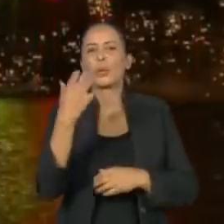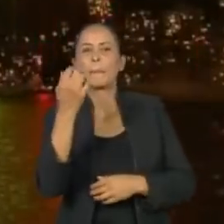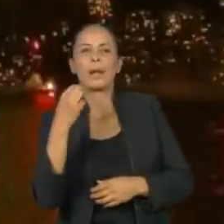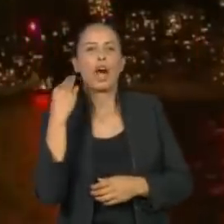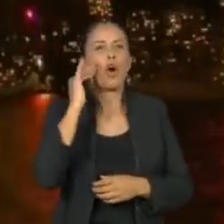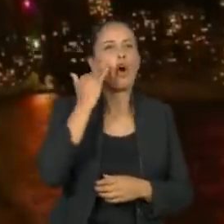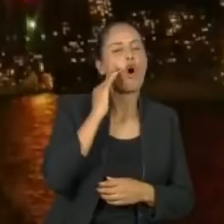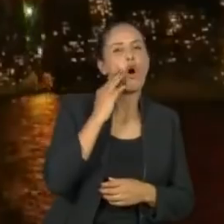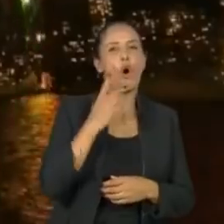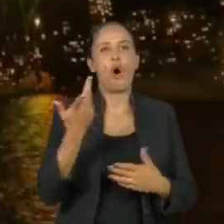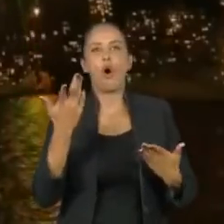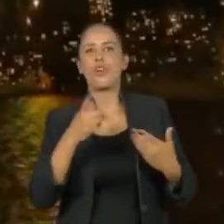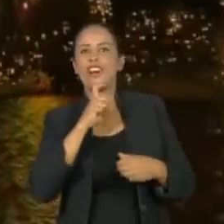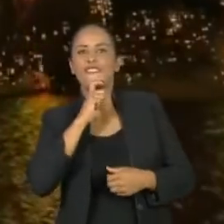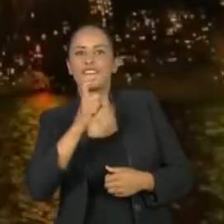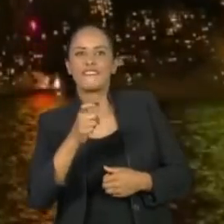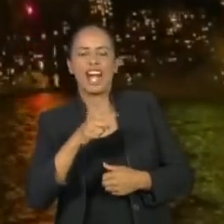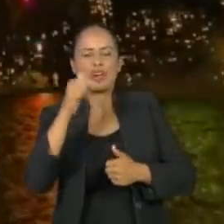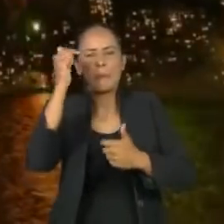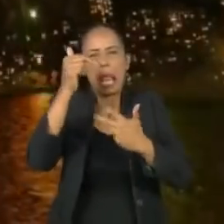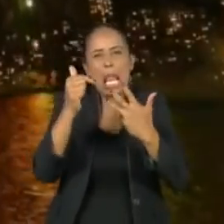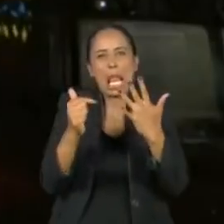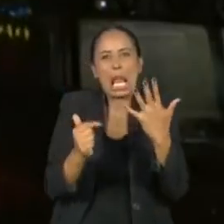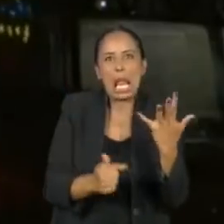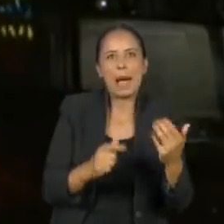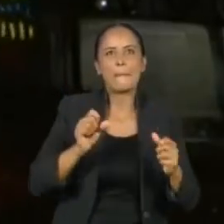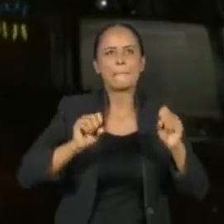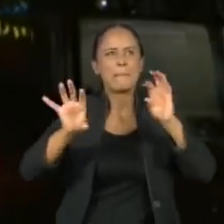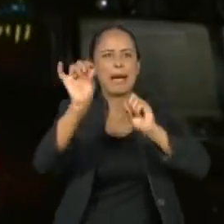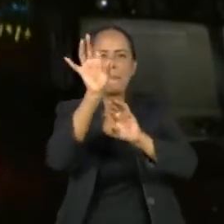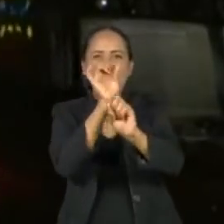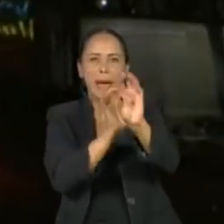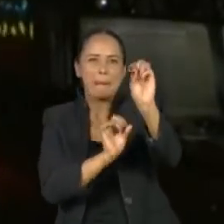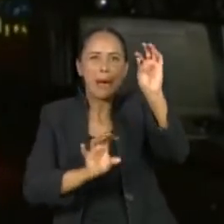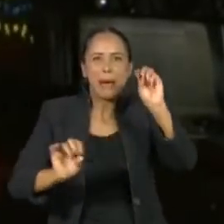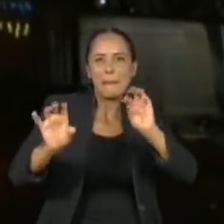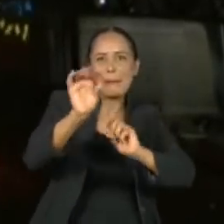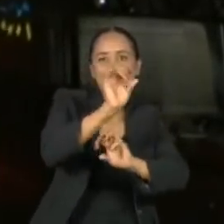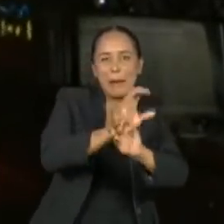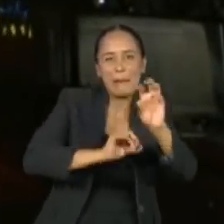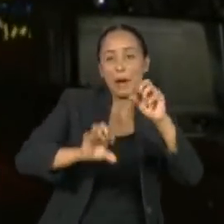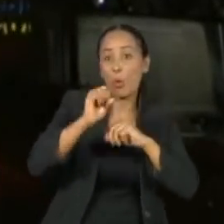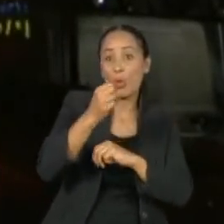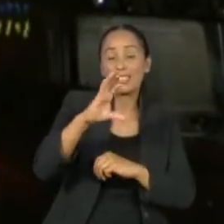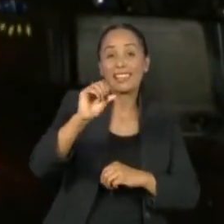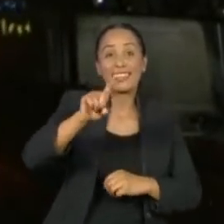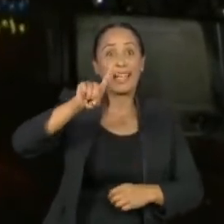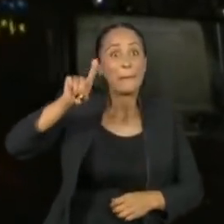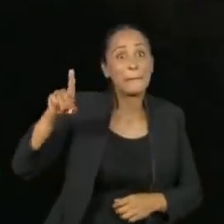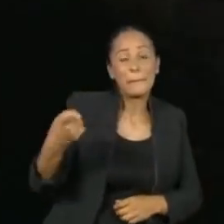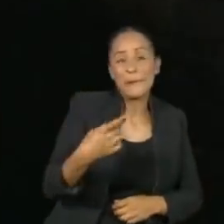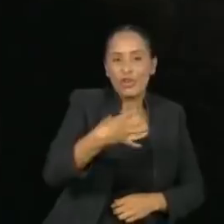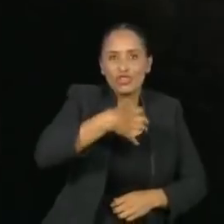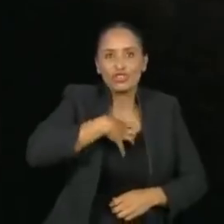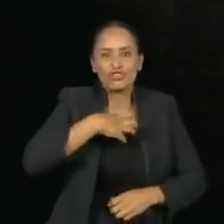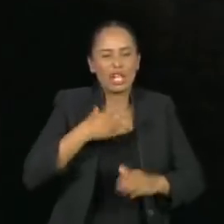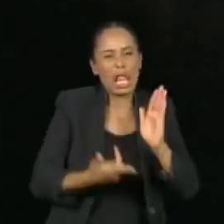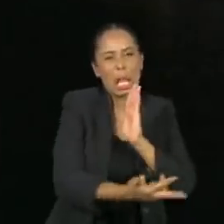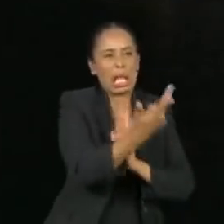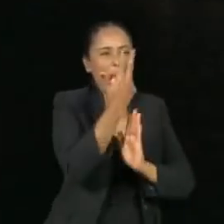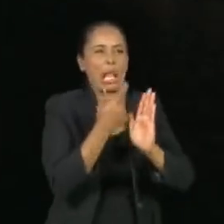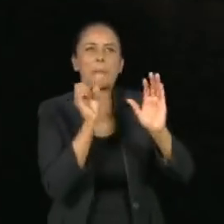e violeta, numa explosão pirotécnica com mais de 80 mil efeitos, dezenas deles